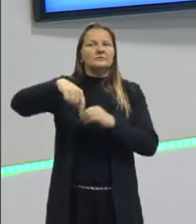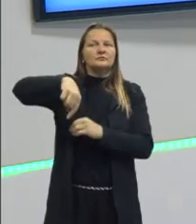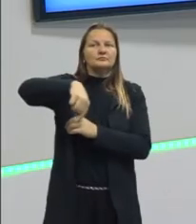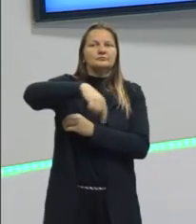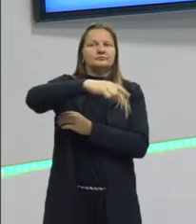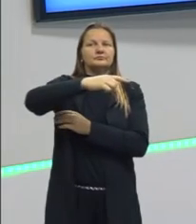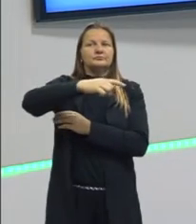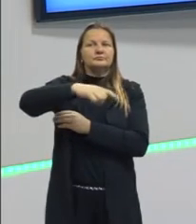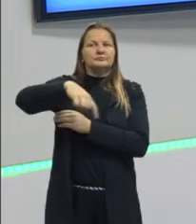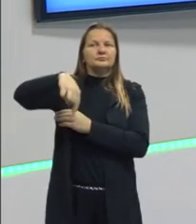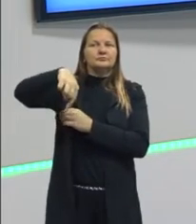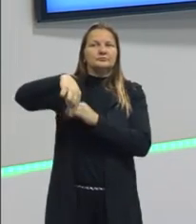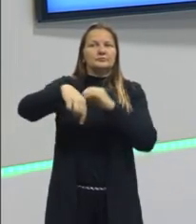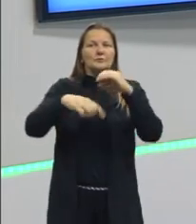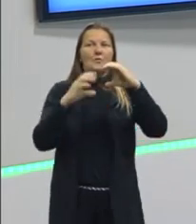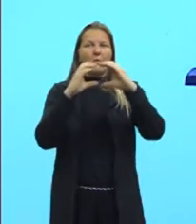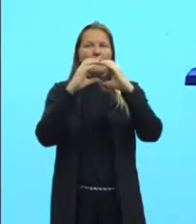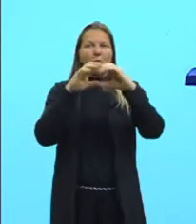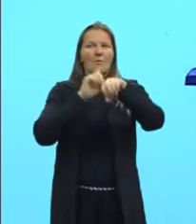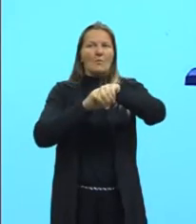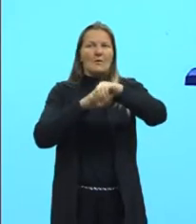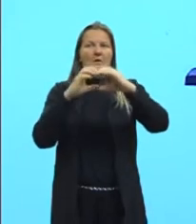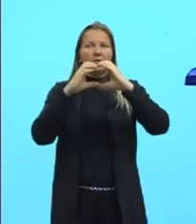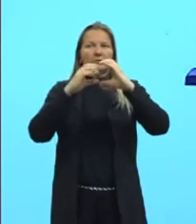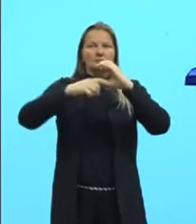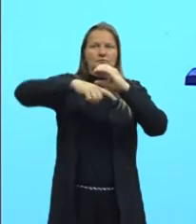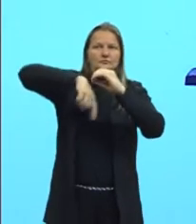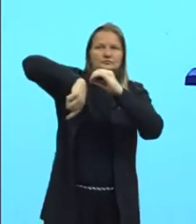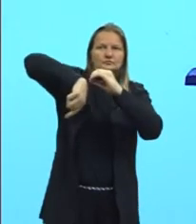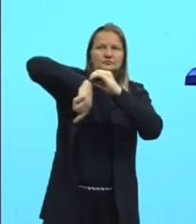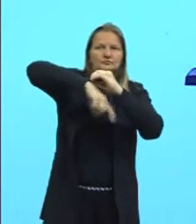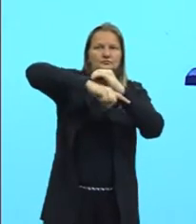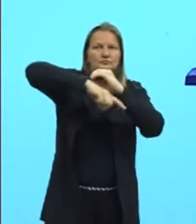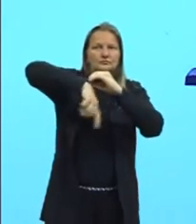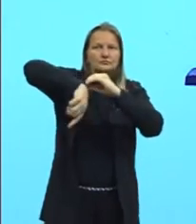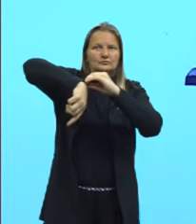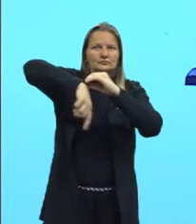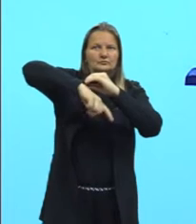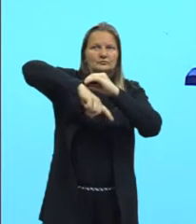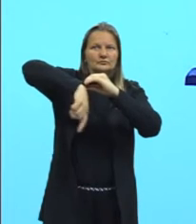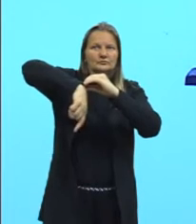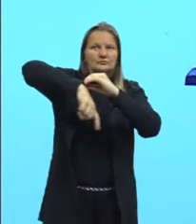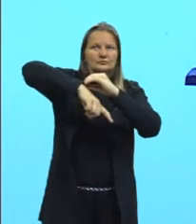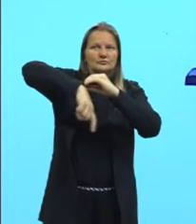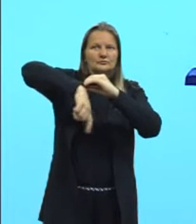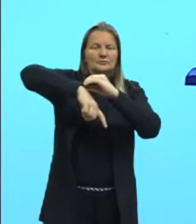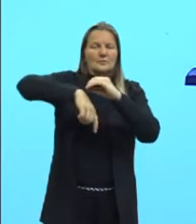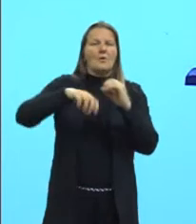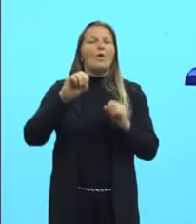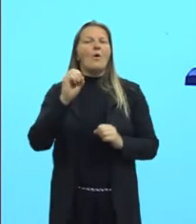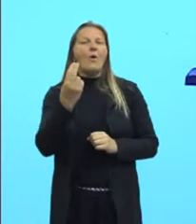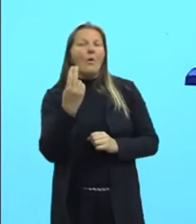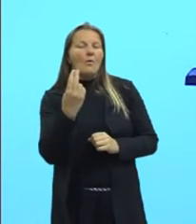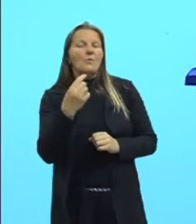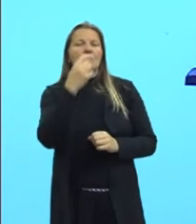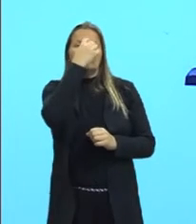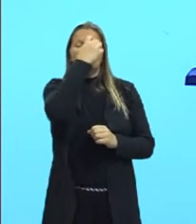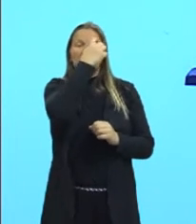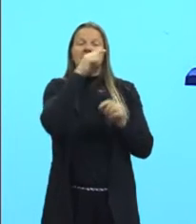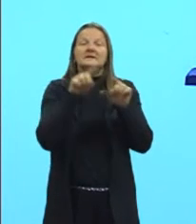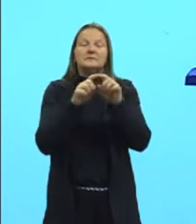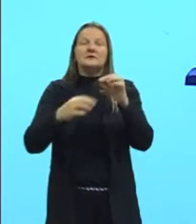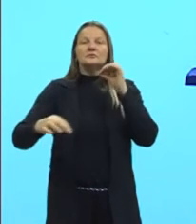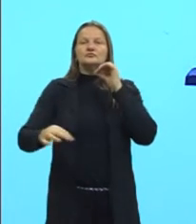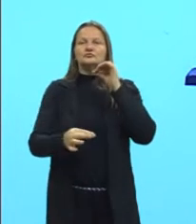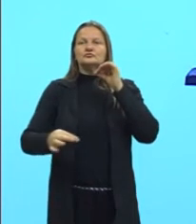né Desse relógio tá ou então o movimento da gente tocar Esse instrumento aqui